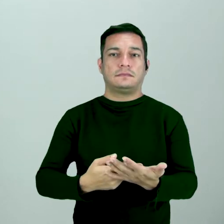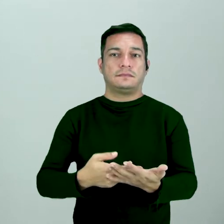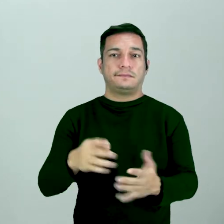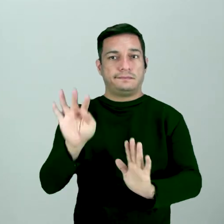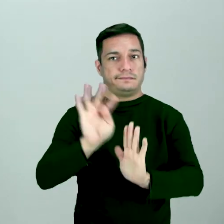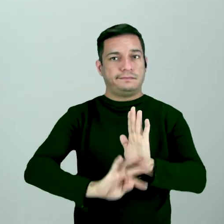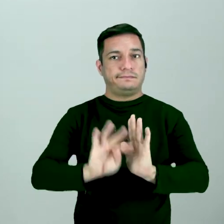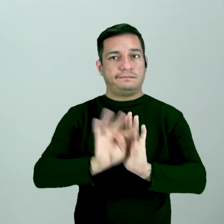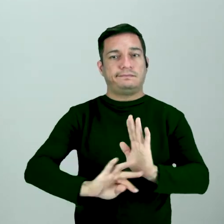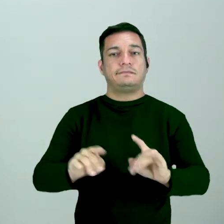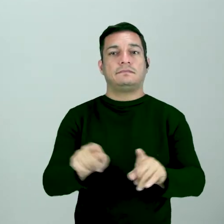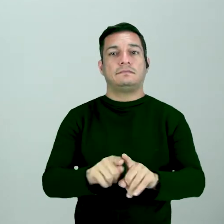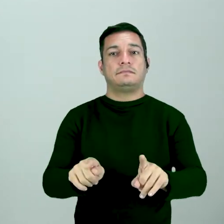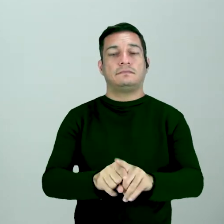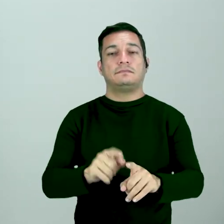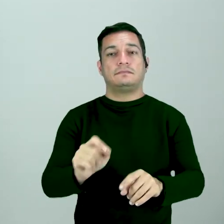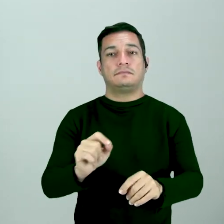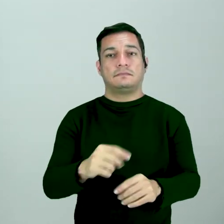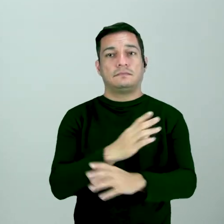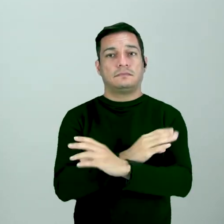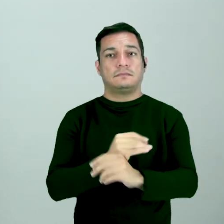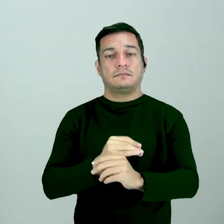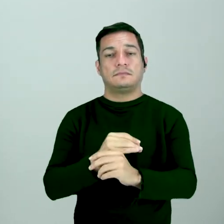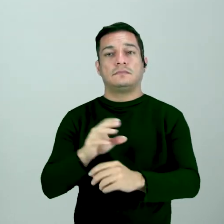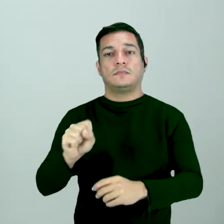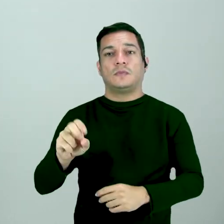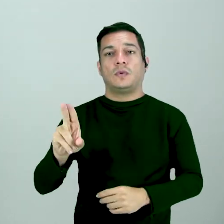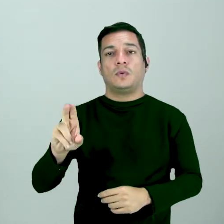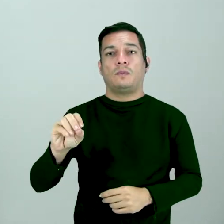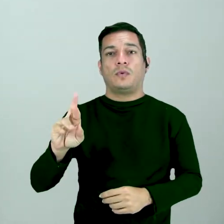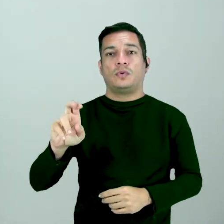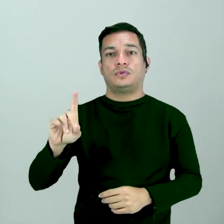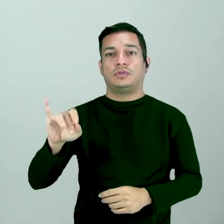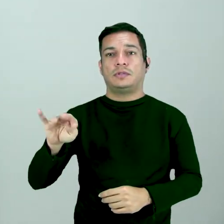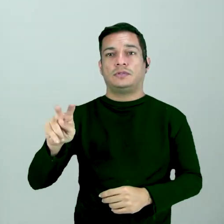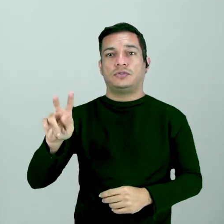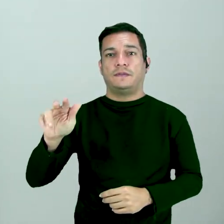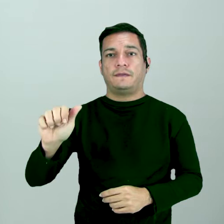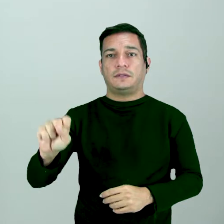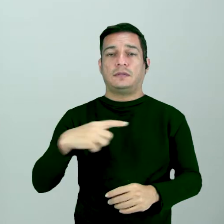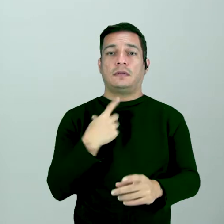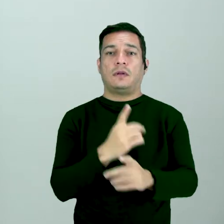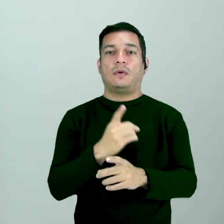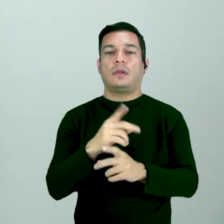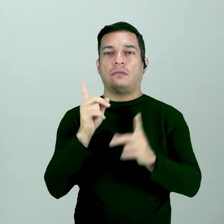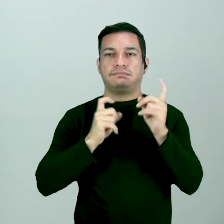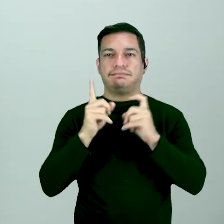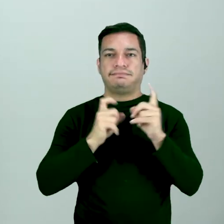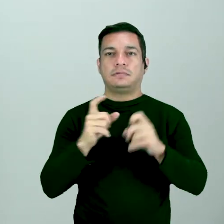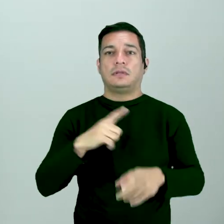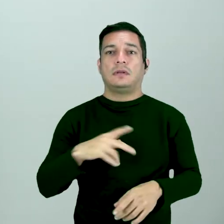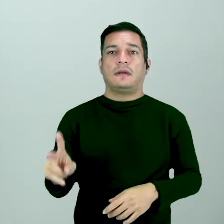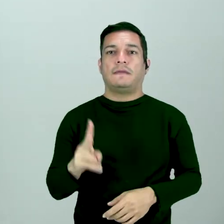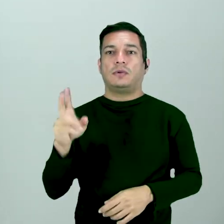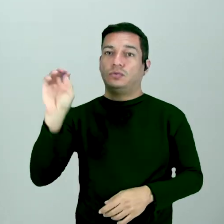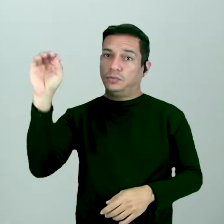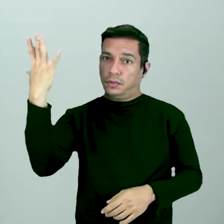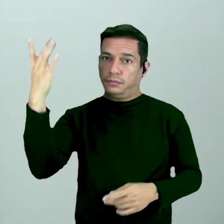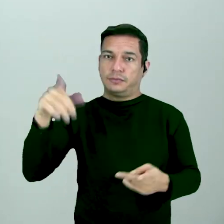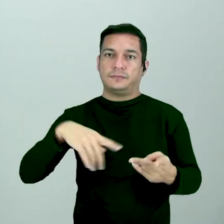texto. Ali, entre as conjunções subordinativas, nós vamos encontrar expressões que têm valor